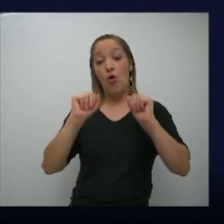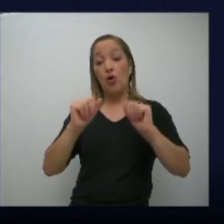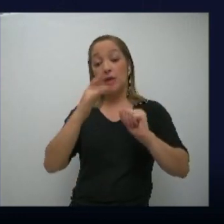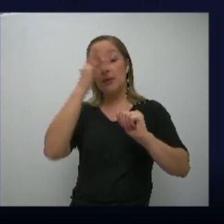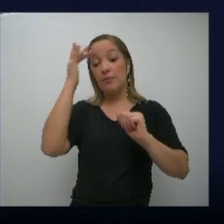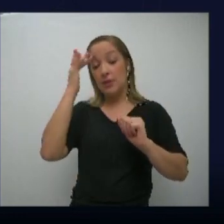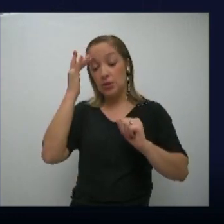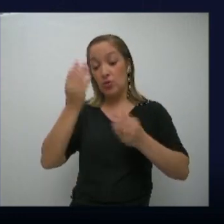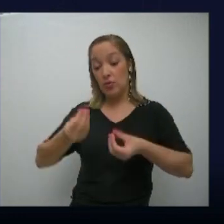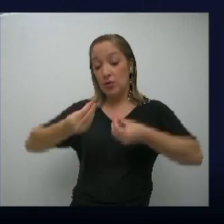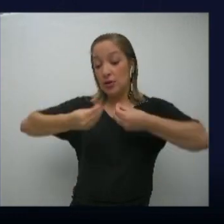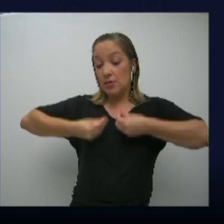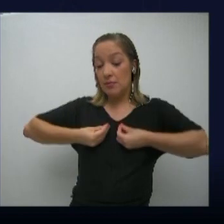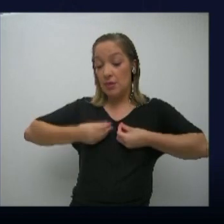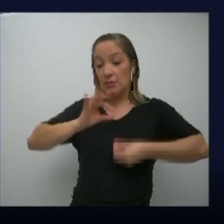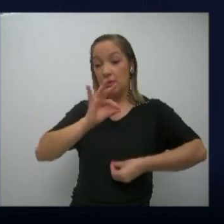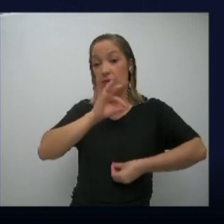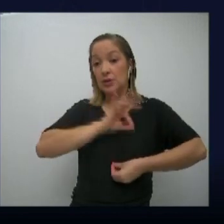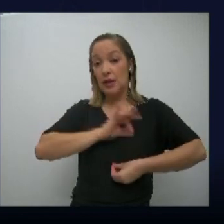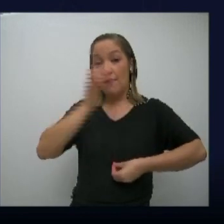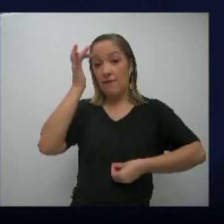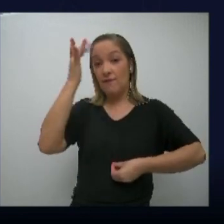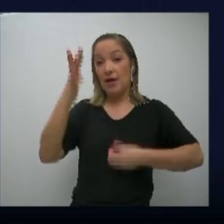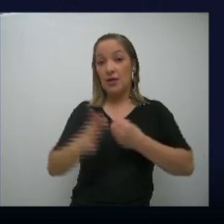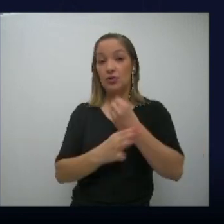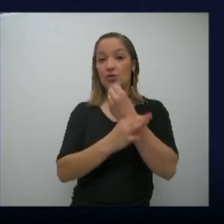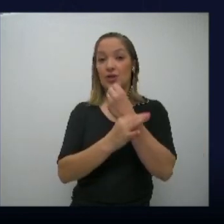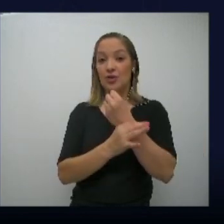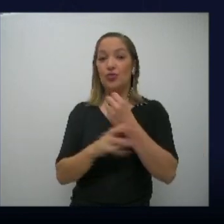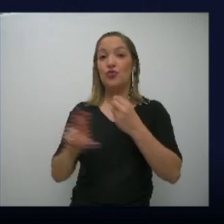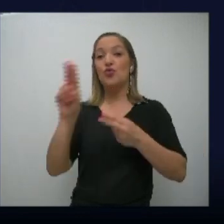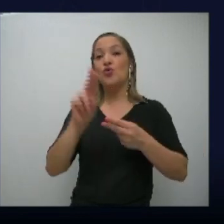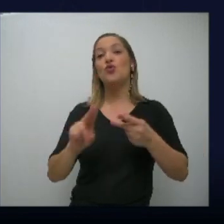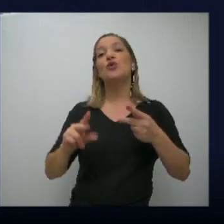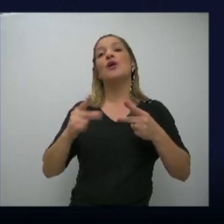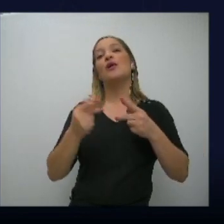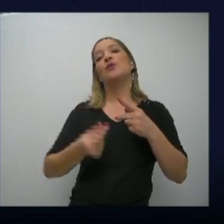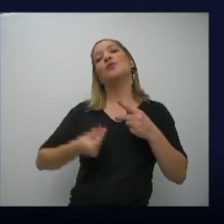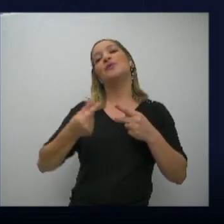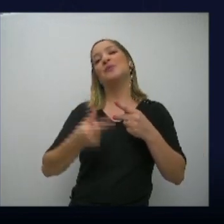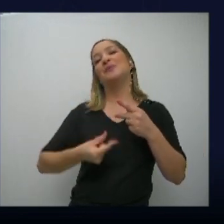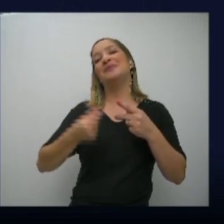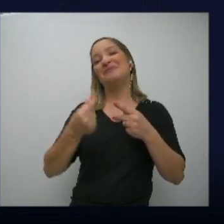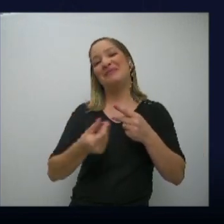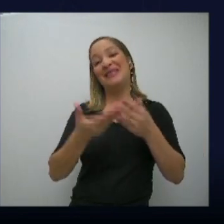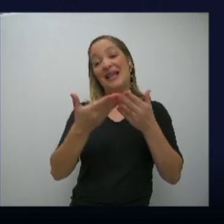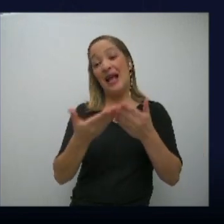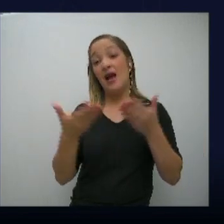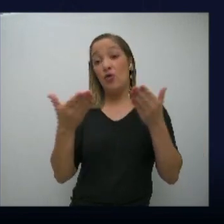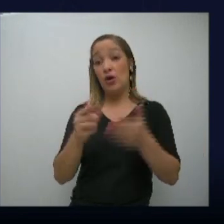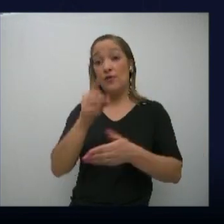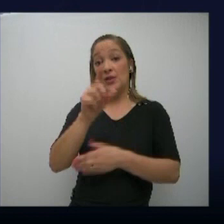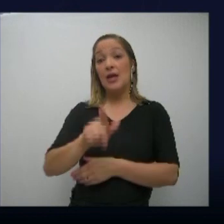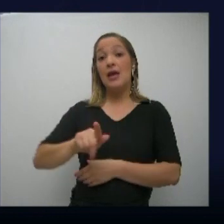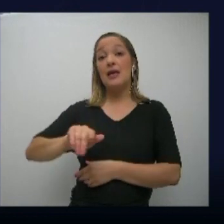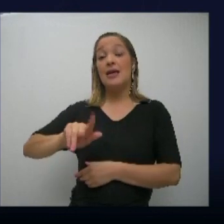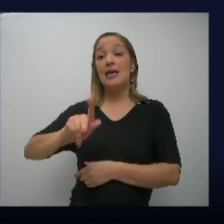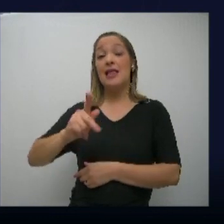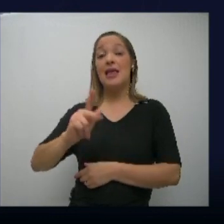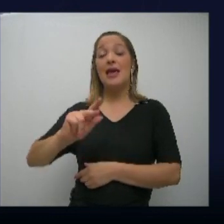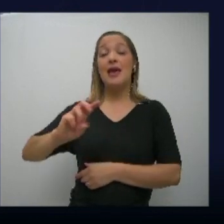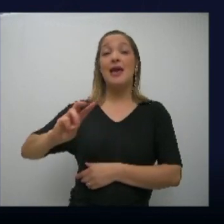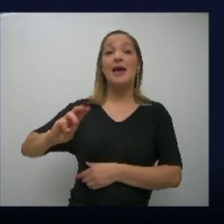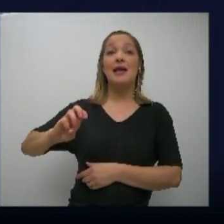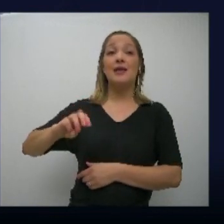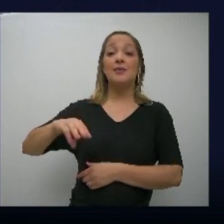seguro com legal E aí Guilherme até para passar a bola para você a gente tem discutido isso muito no setor de